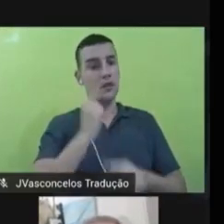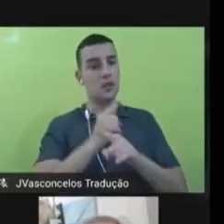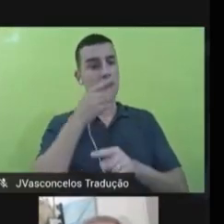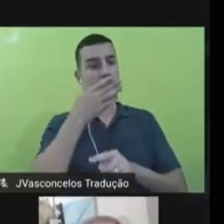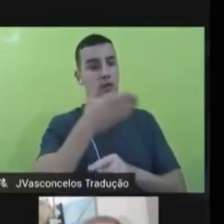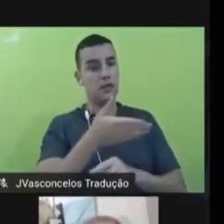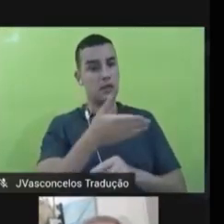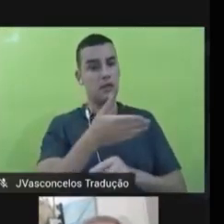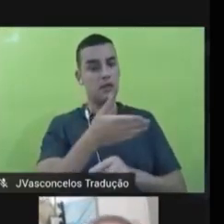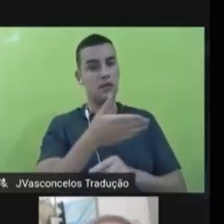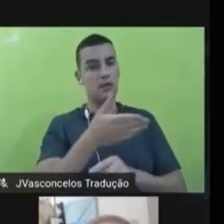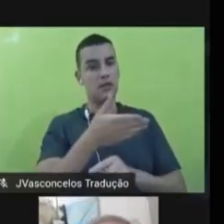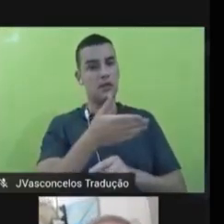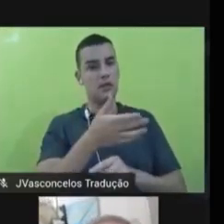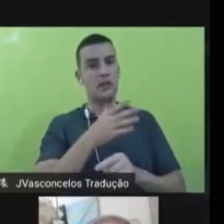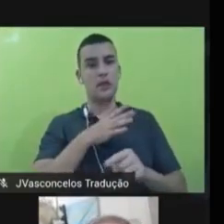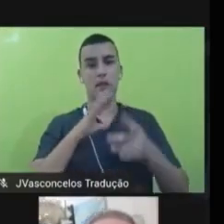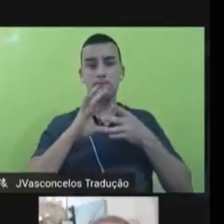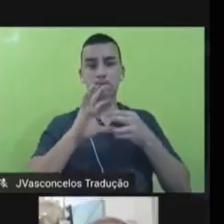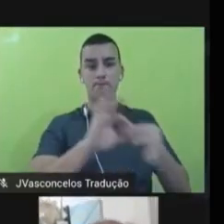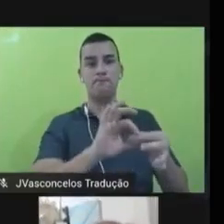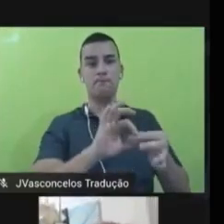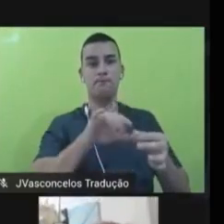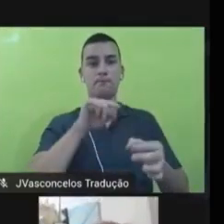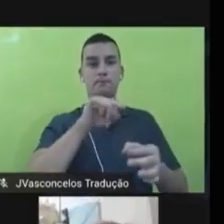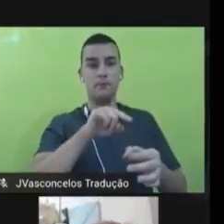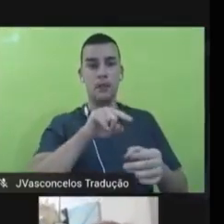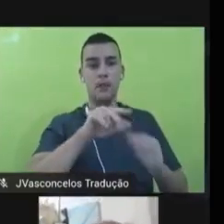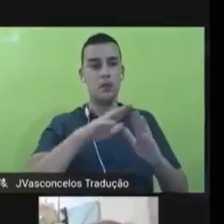seu vínculo com a escola reconstituído.